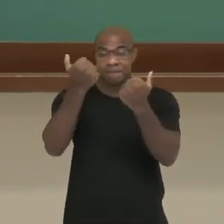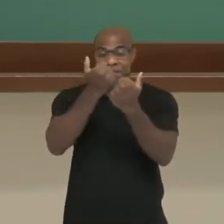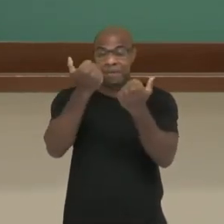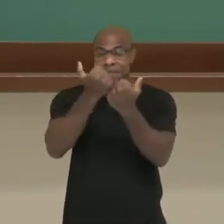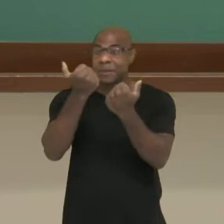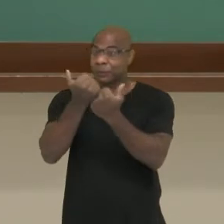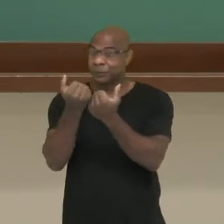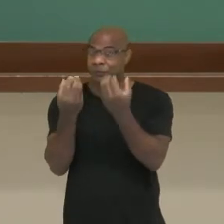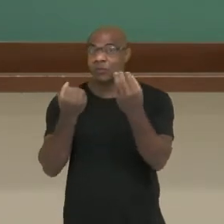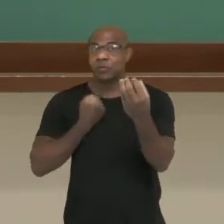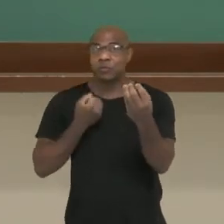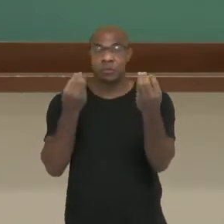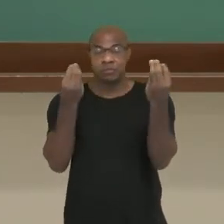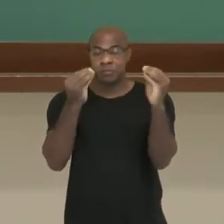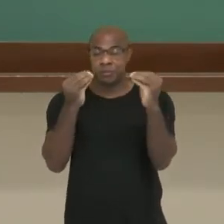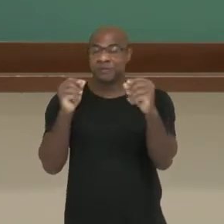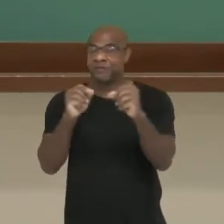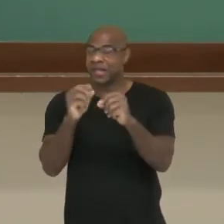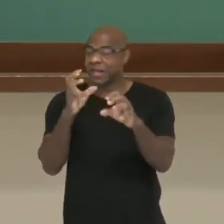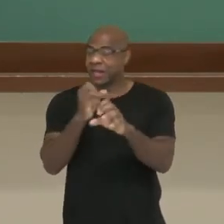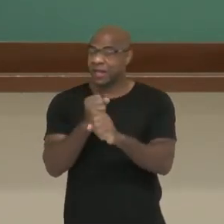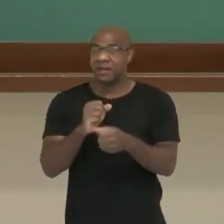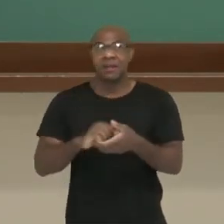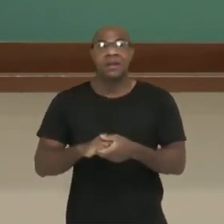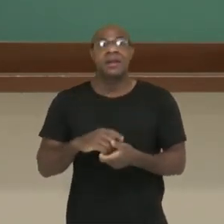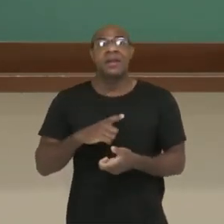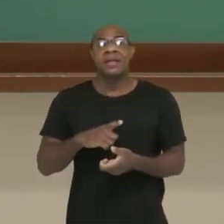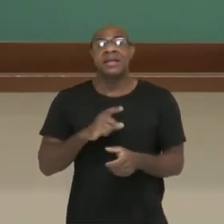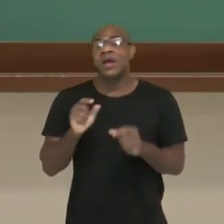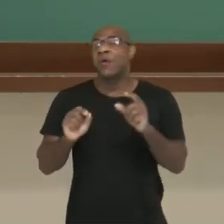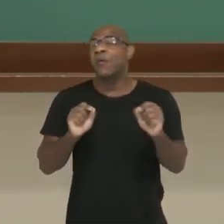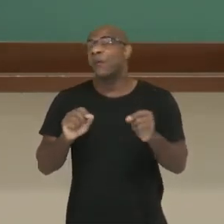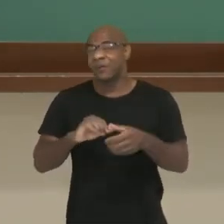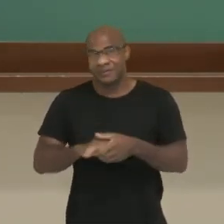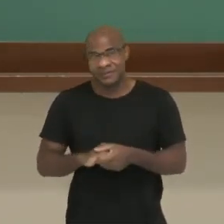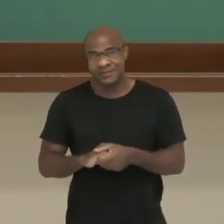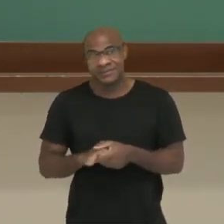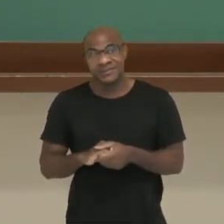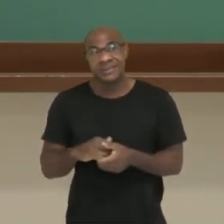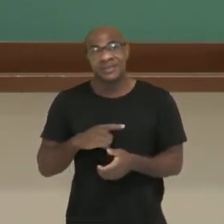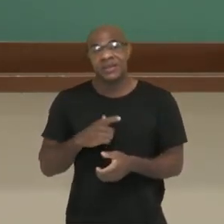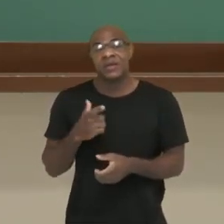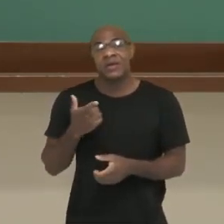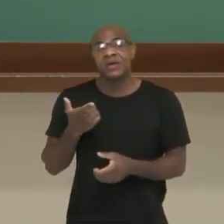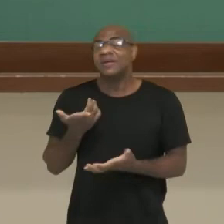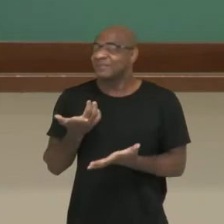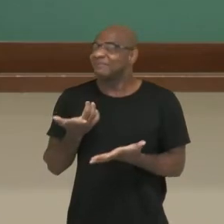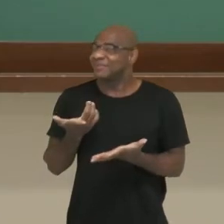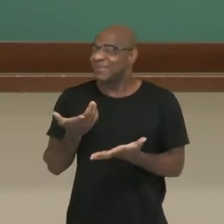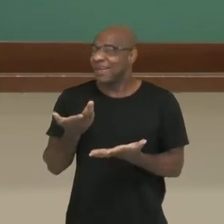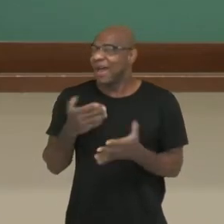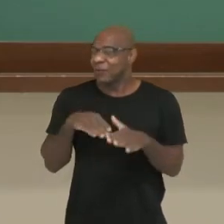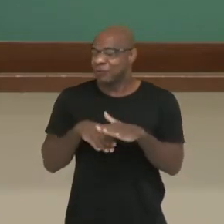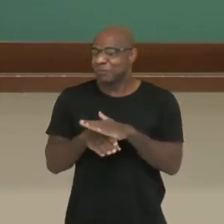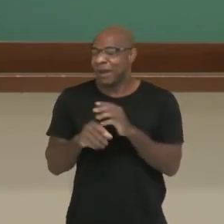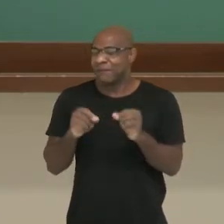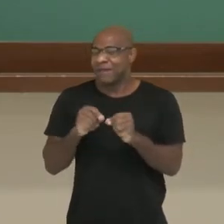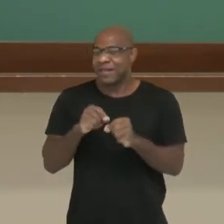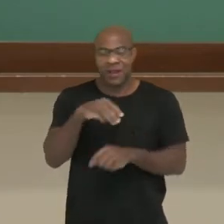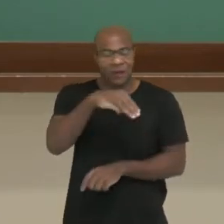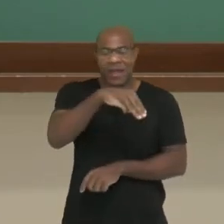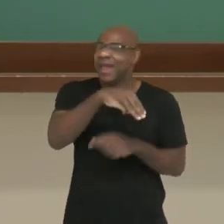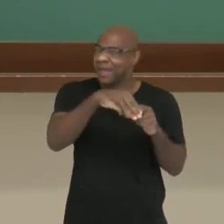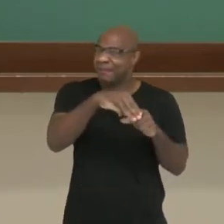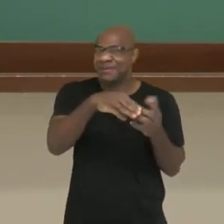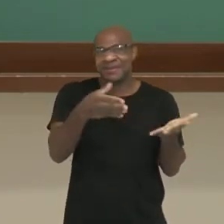faz a conta. Só que nesse caso ele quer o I, então a gente está acostumado a calcular o M, né, que é o montante, e nesse